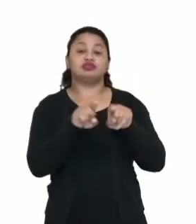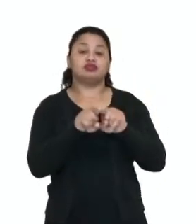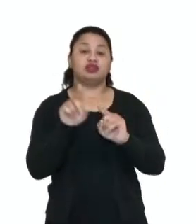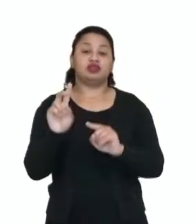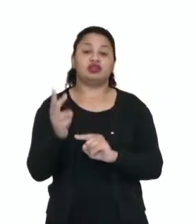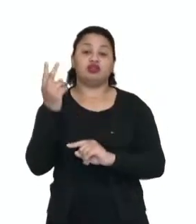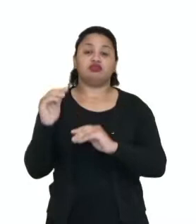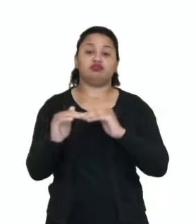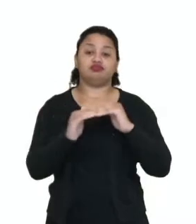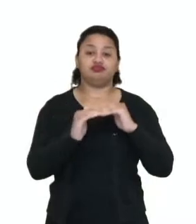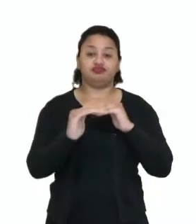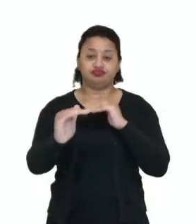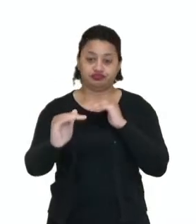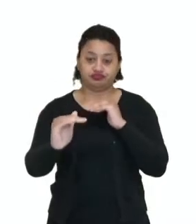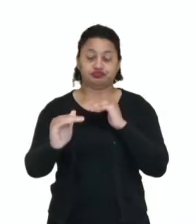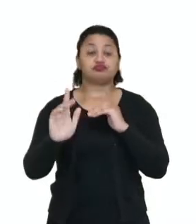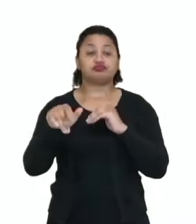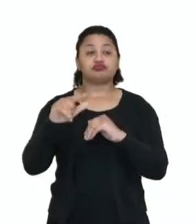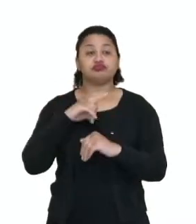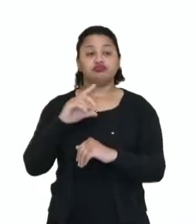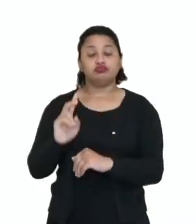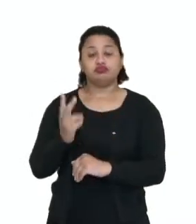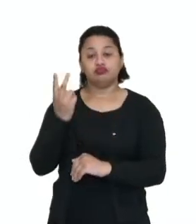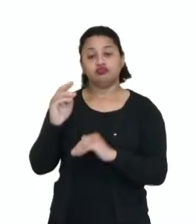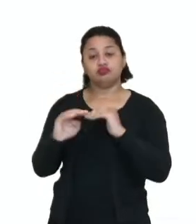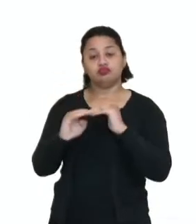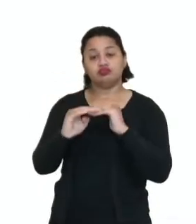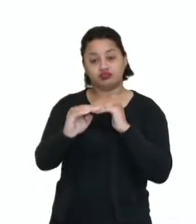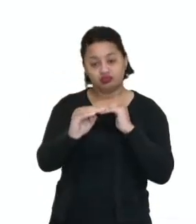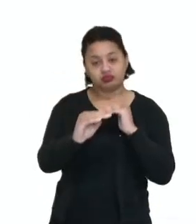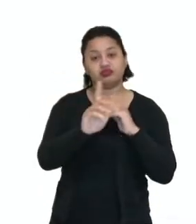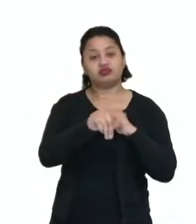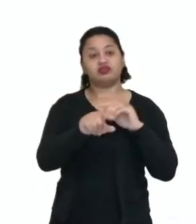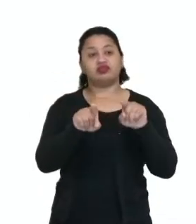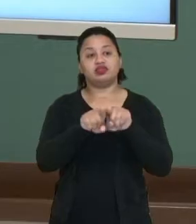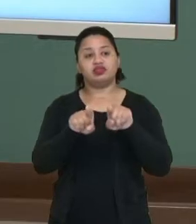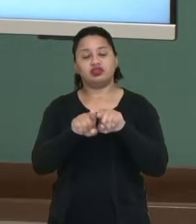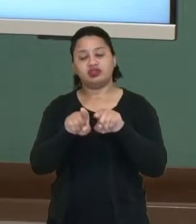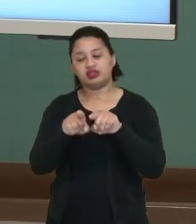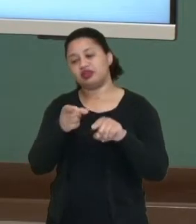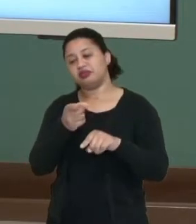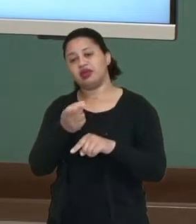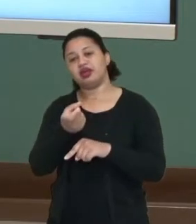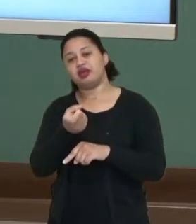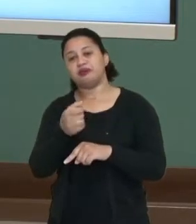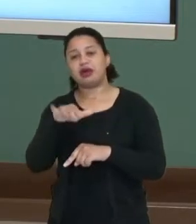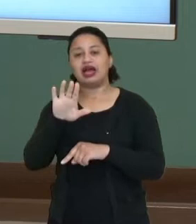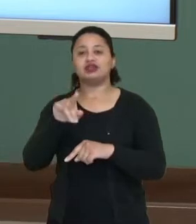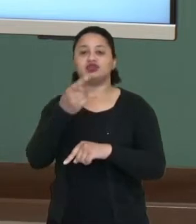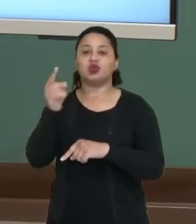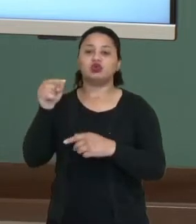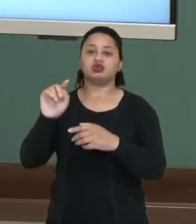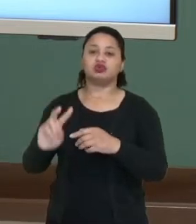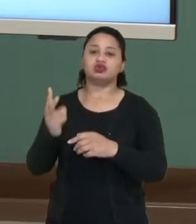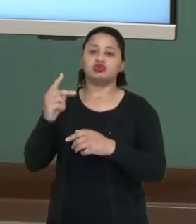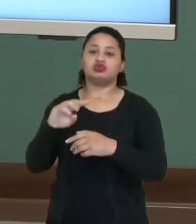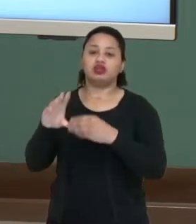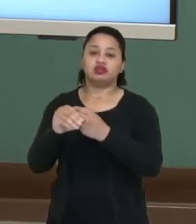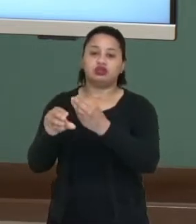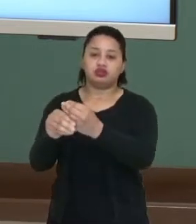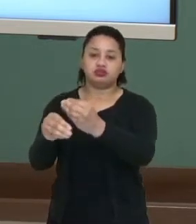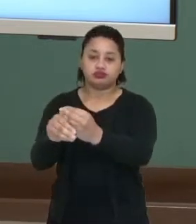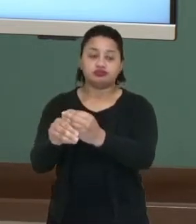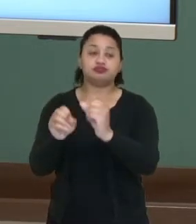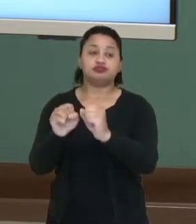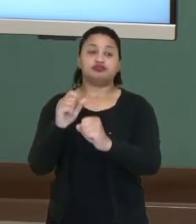fixo. Então, é o valor fixo mais aquela série de valores que podem ser informados ali,